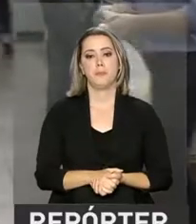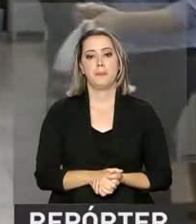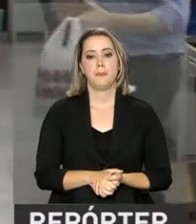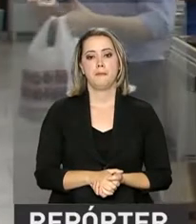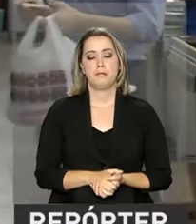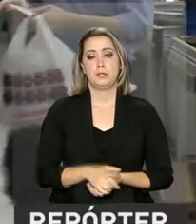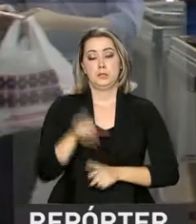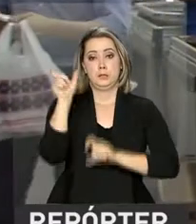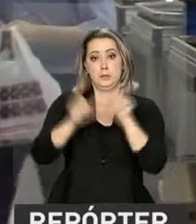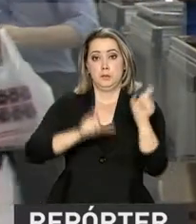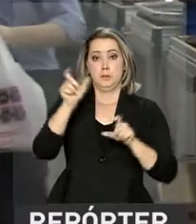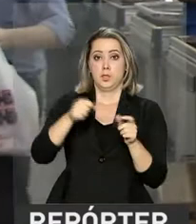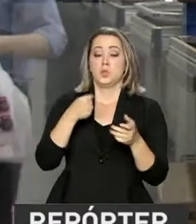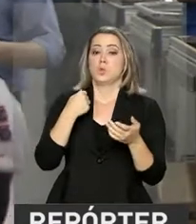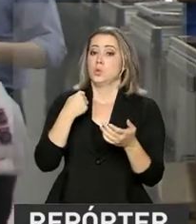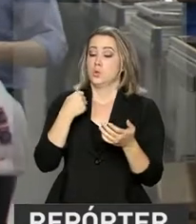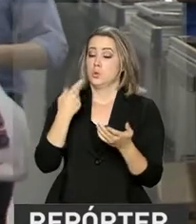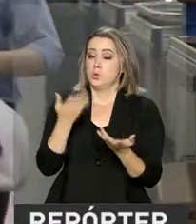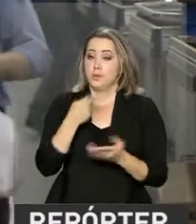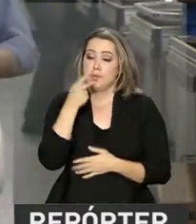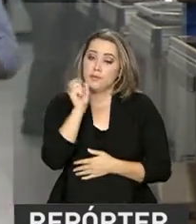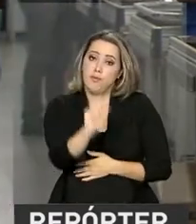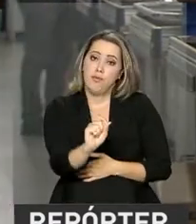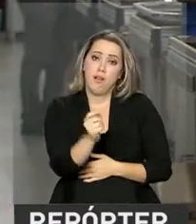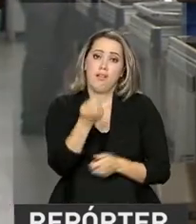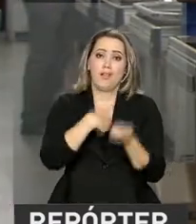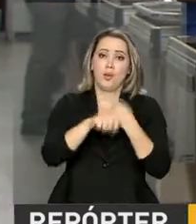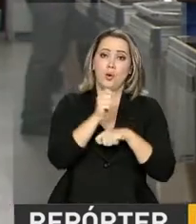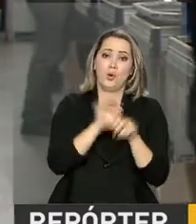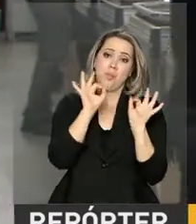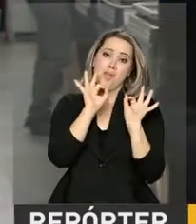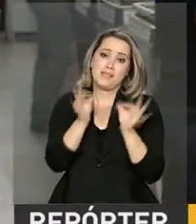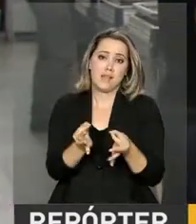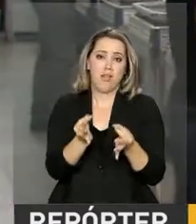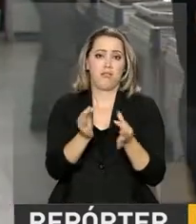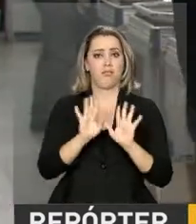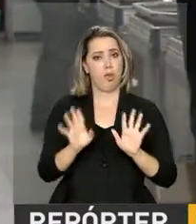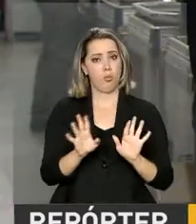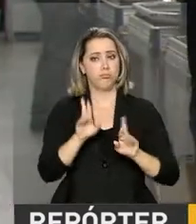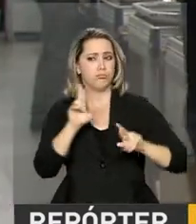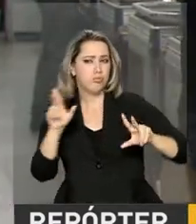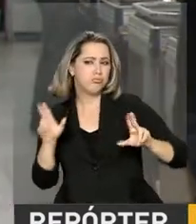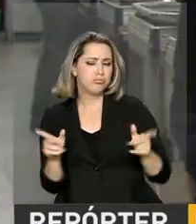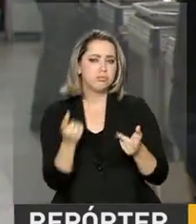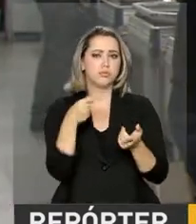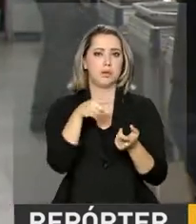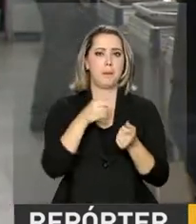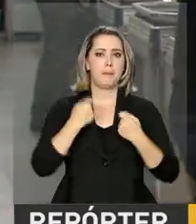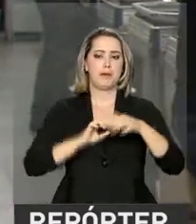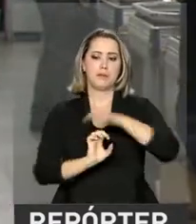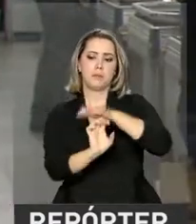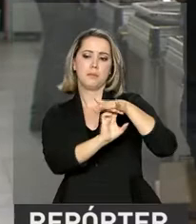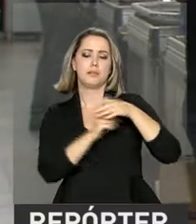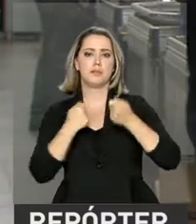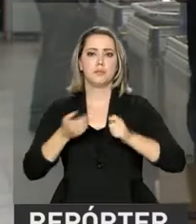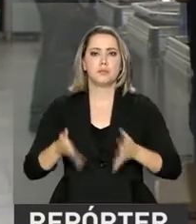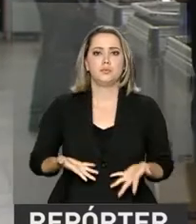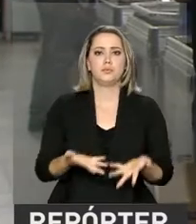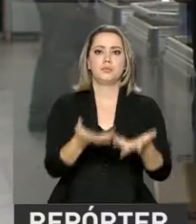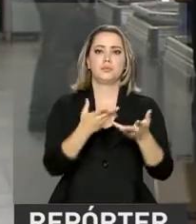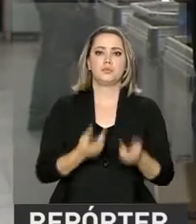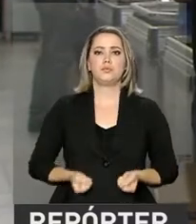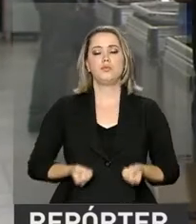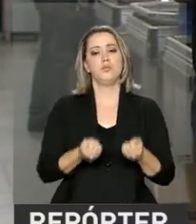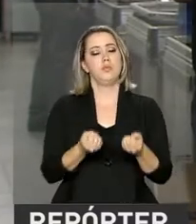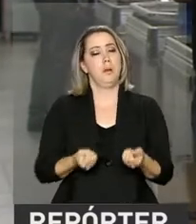especialistas costumam dizer que a economia não é uma ciência exata para os empresários investirem aumentarem a produção eo consumo gerarem